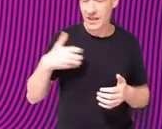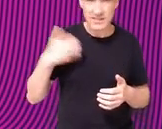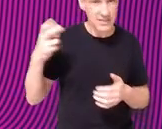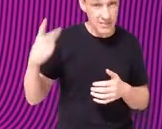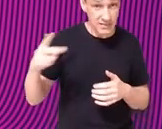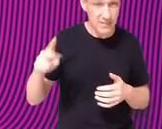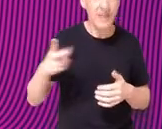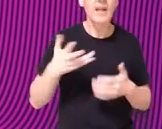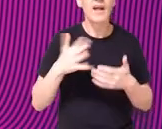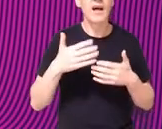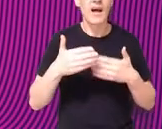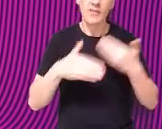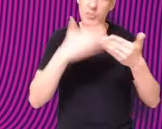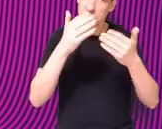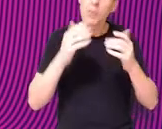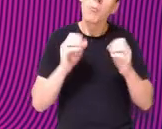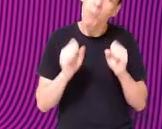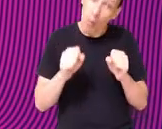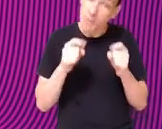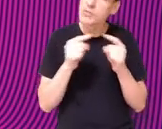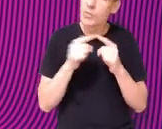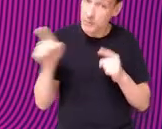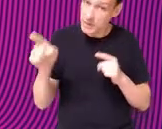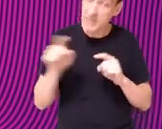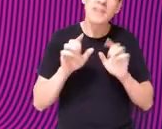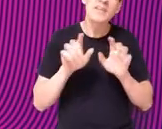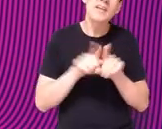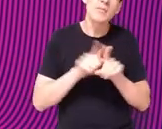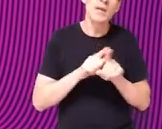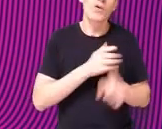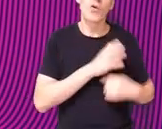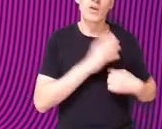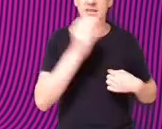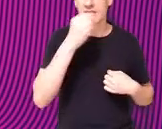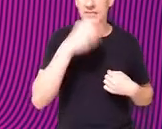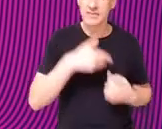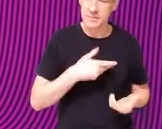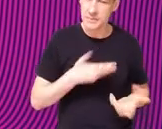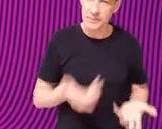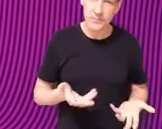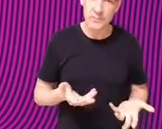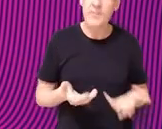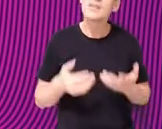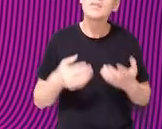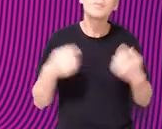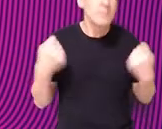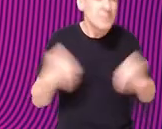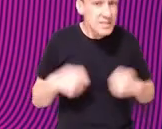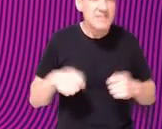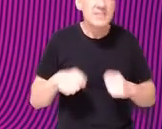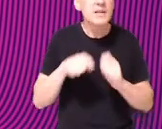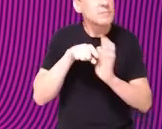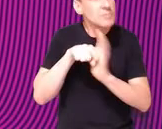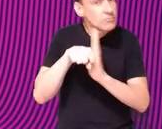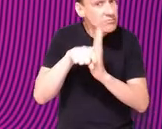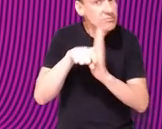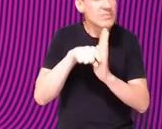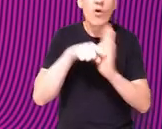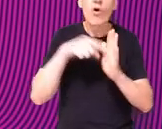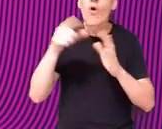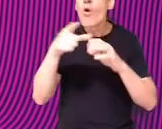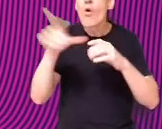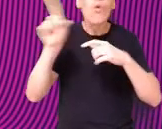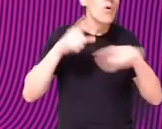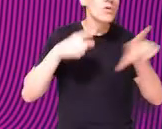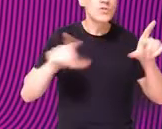seja sarcoidose, e ela tem insuficiência cardíaca. Então, o que faltaria seria uma investigação, talvez, em outros sistemas, se a gente